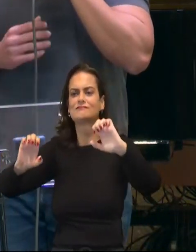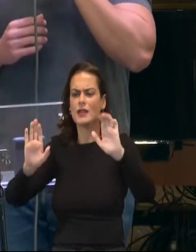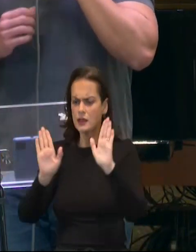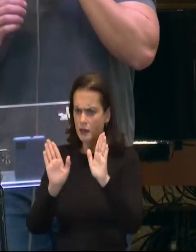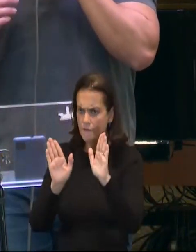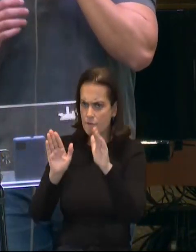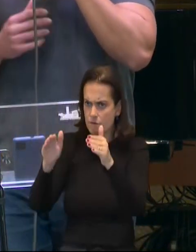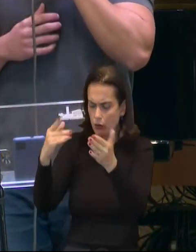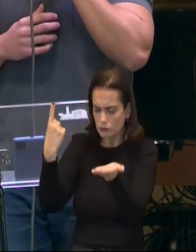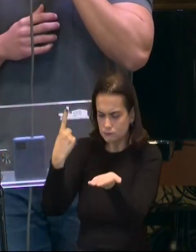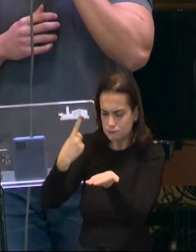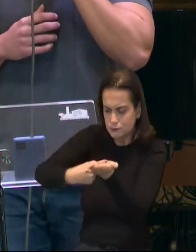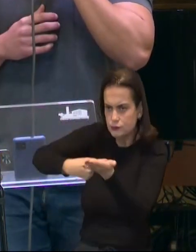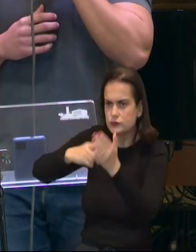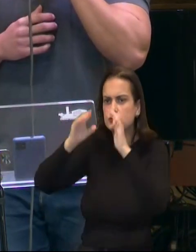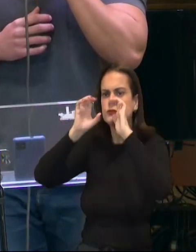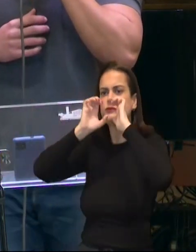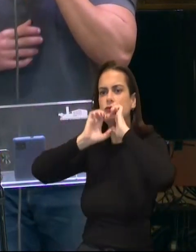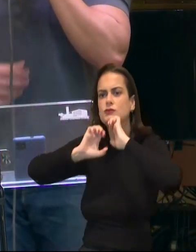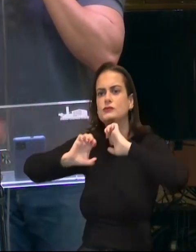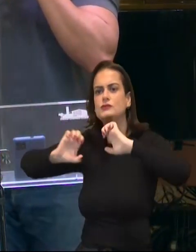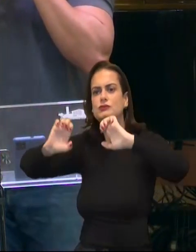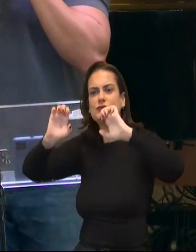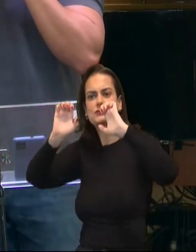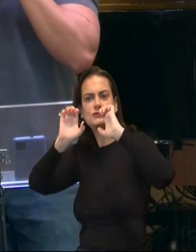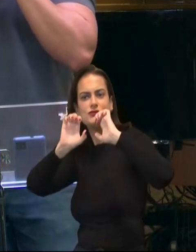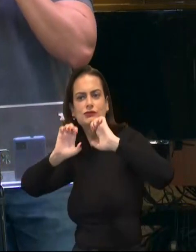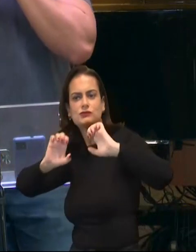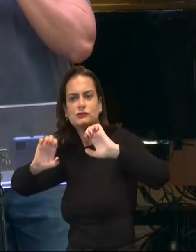foco na missão,